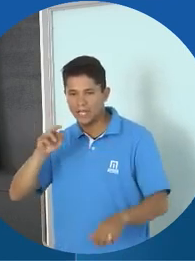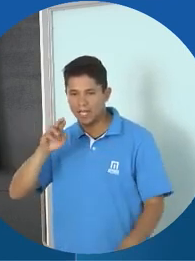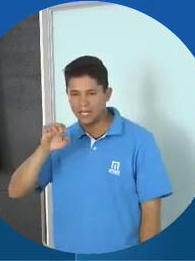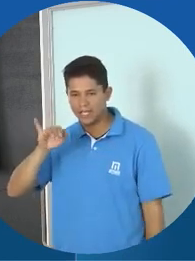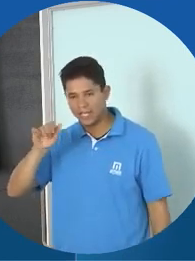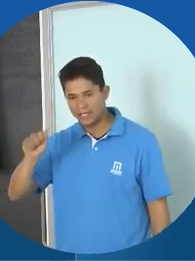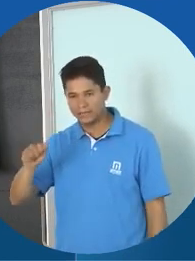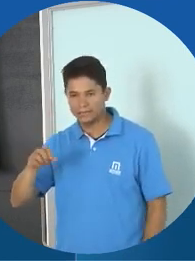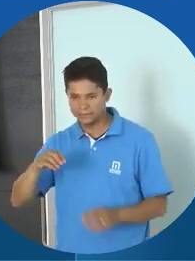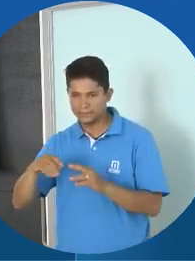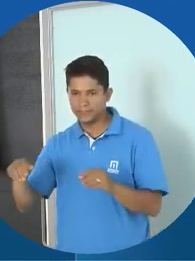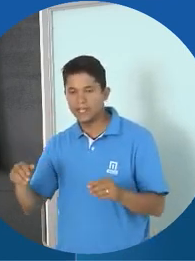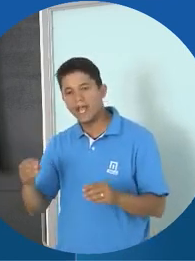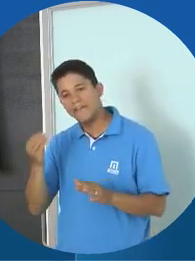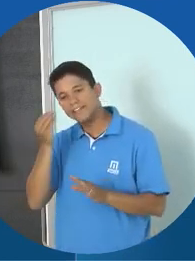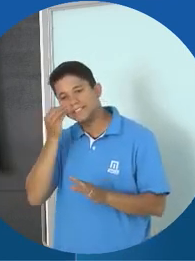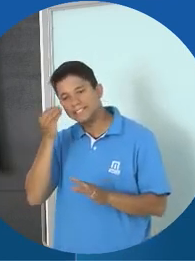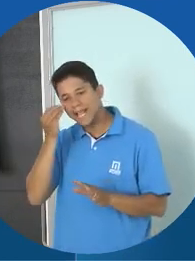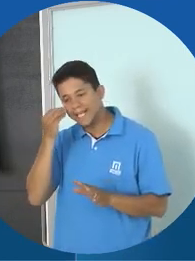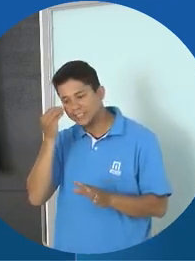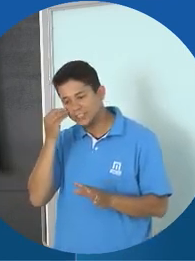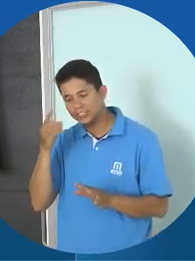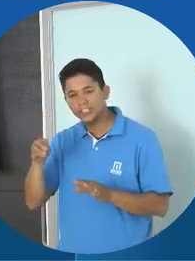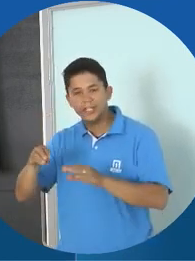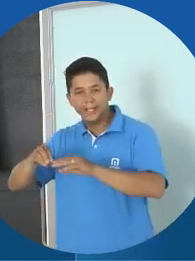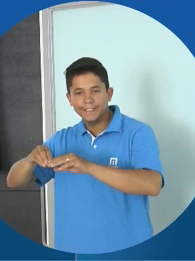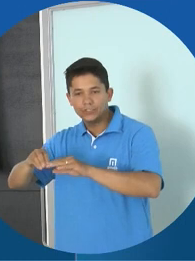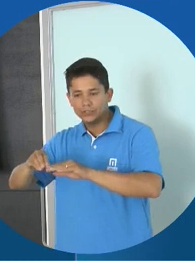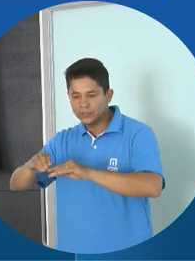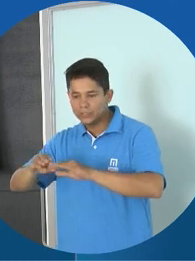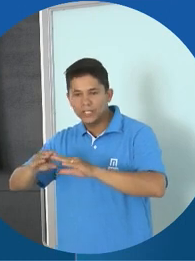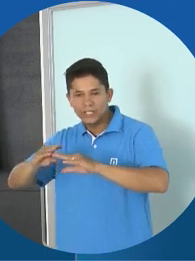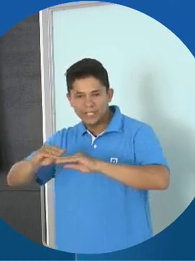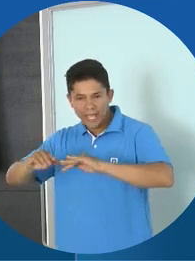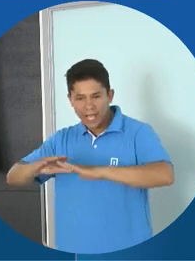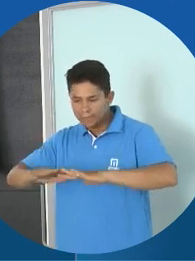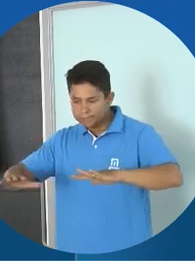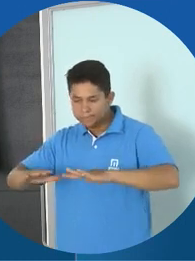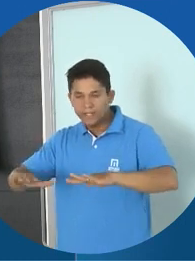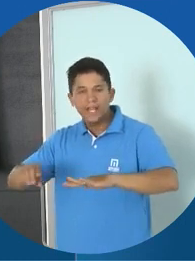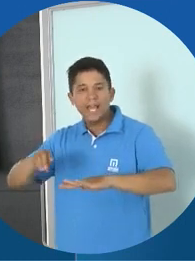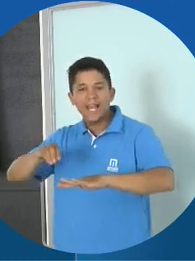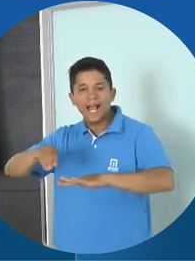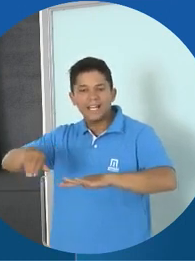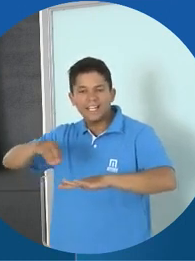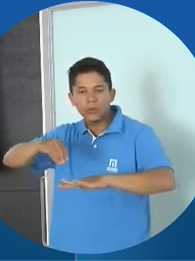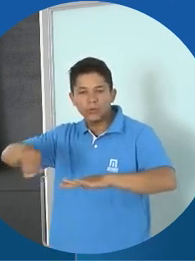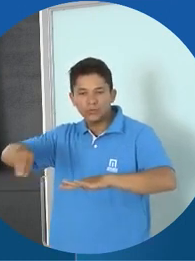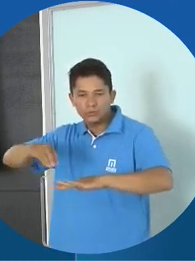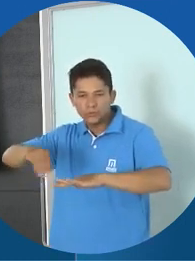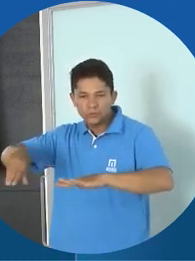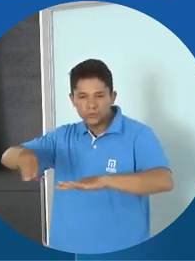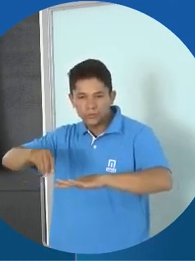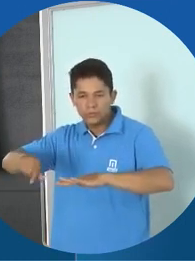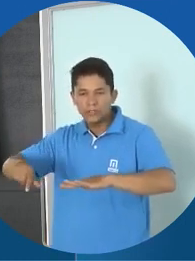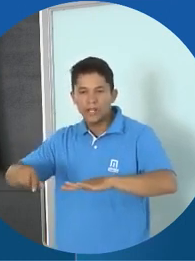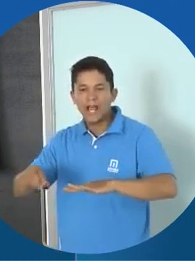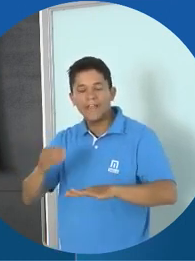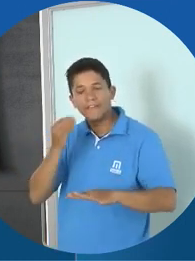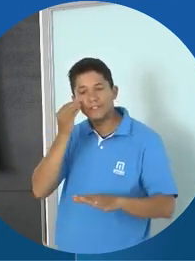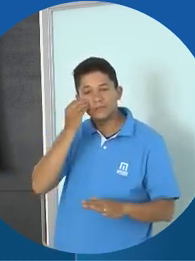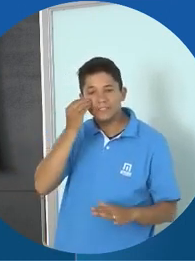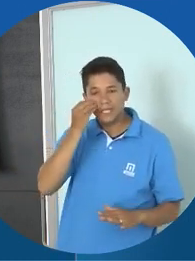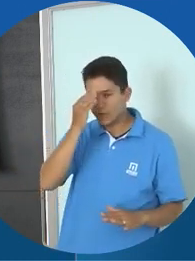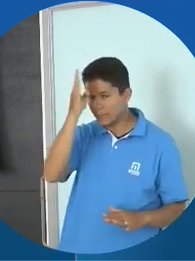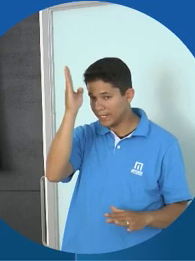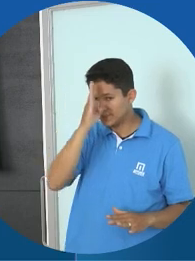de injeção no solo com material mais arenoso. A gente utilizou até um ensaio brasileiro, que